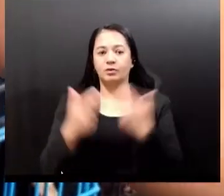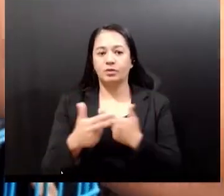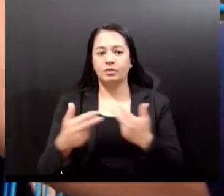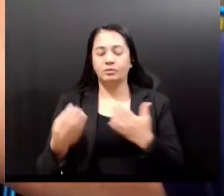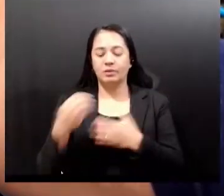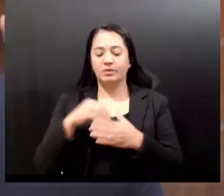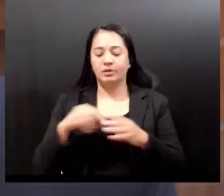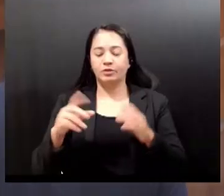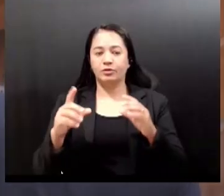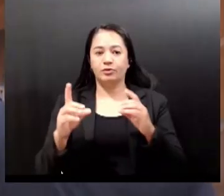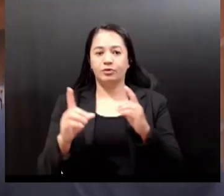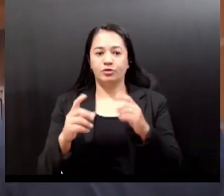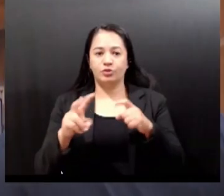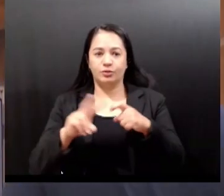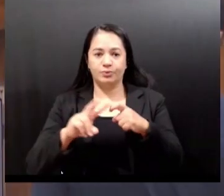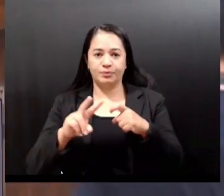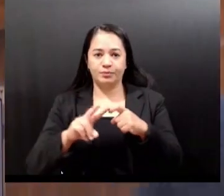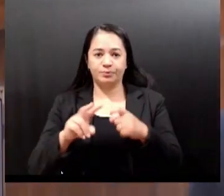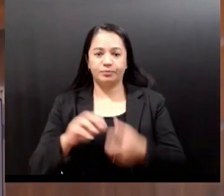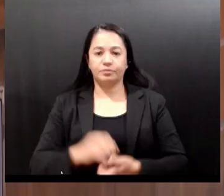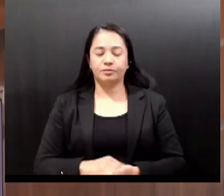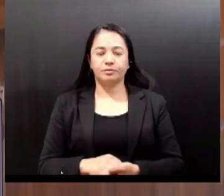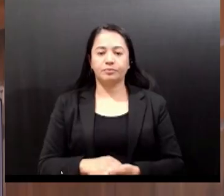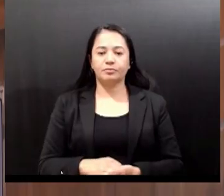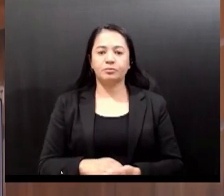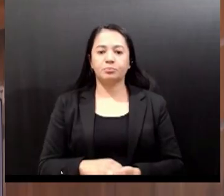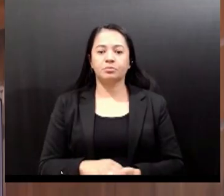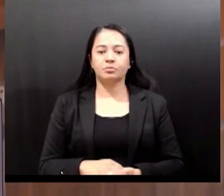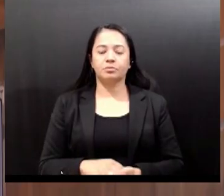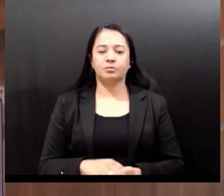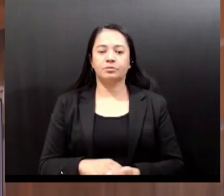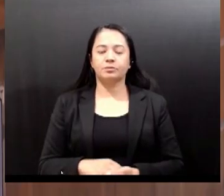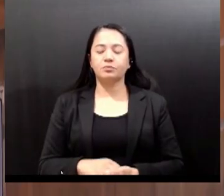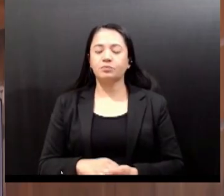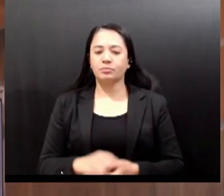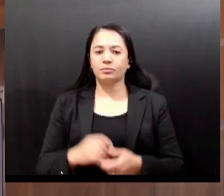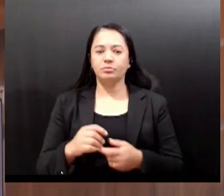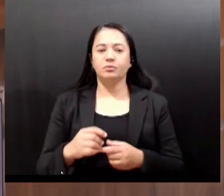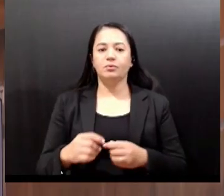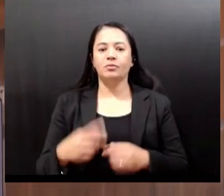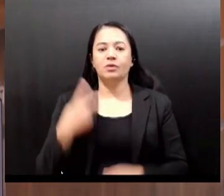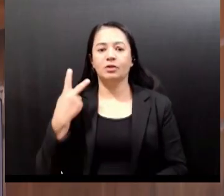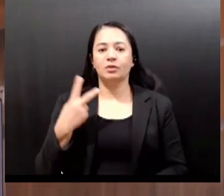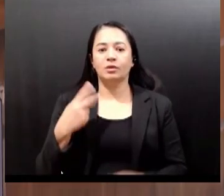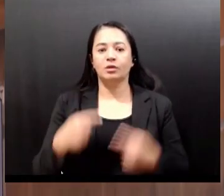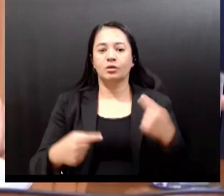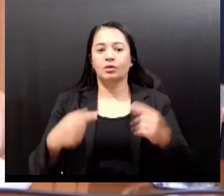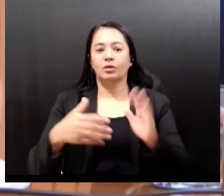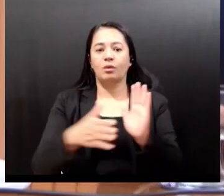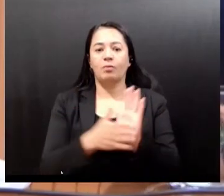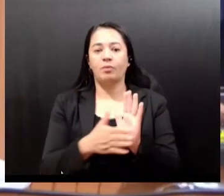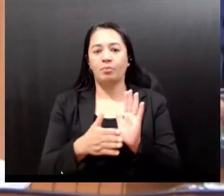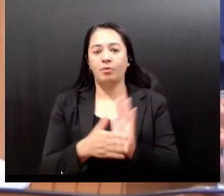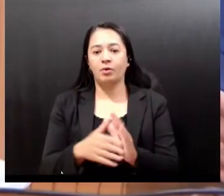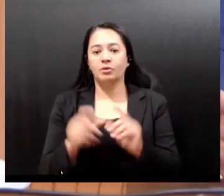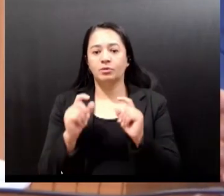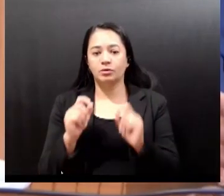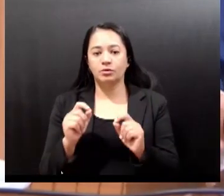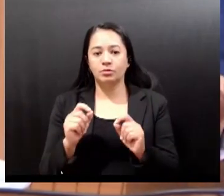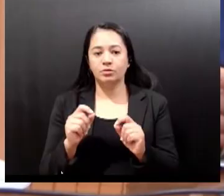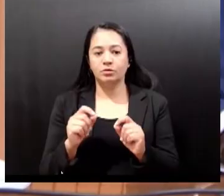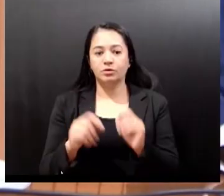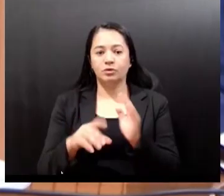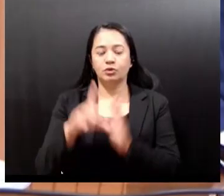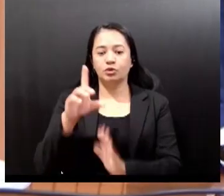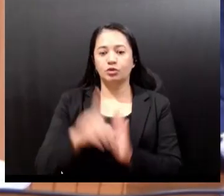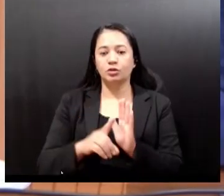pet shops. Durante a reunião, os parlamentares discutiram propostas que dizem respeito aos direitos do consumidor,